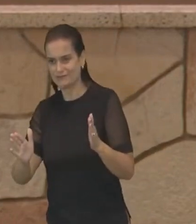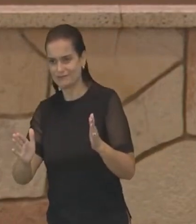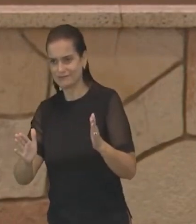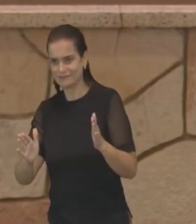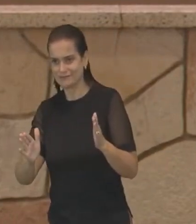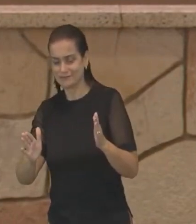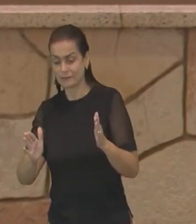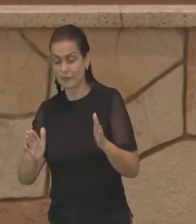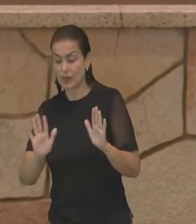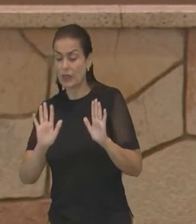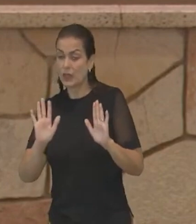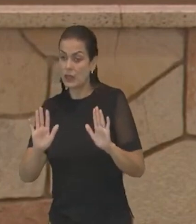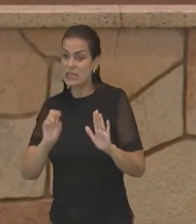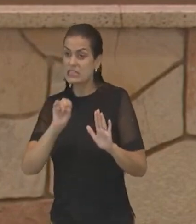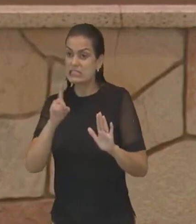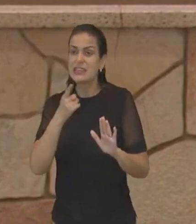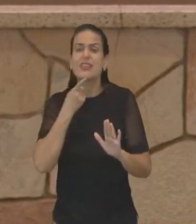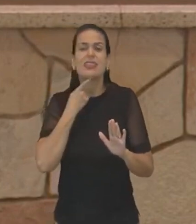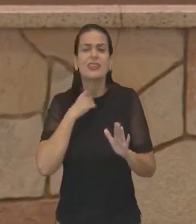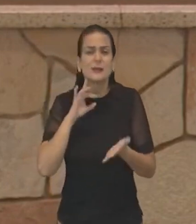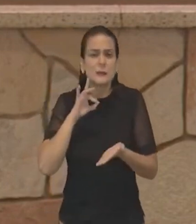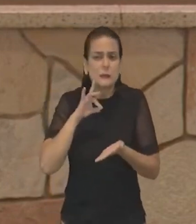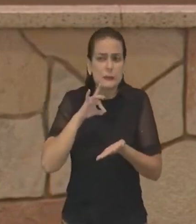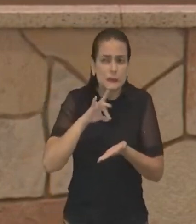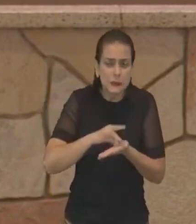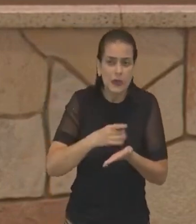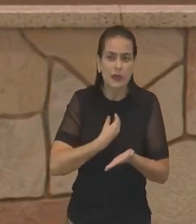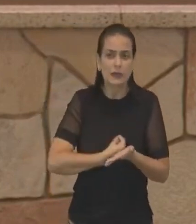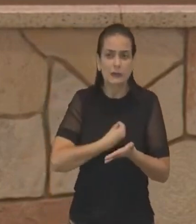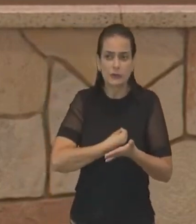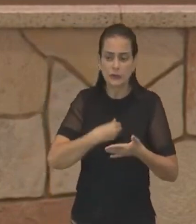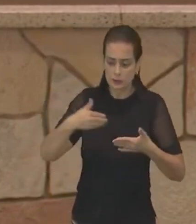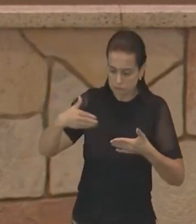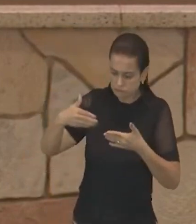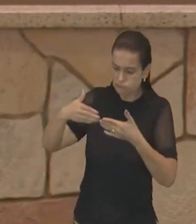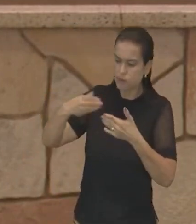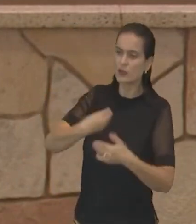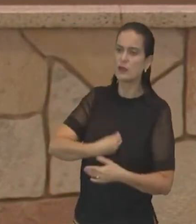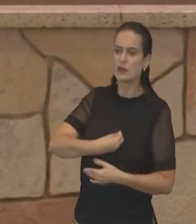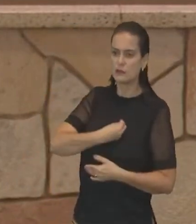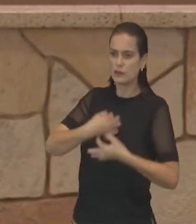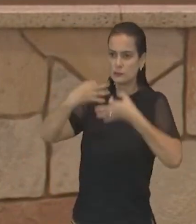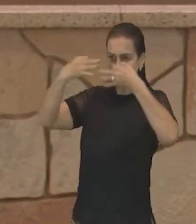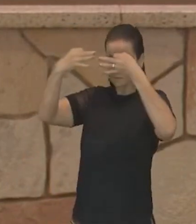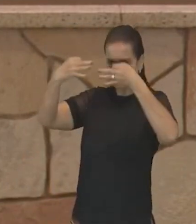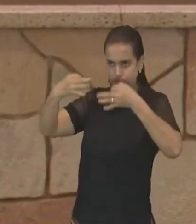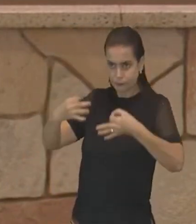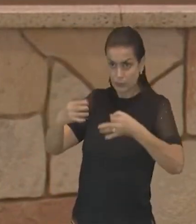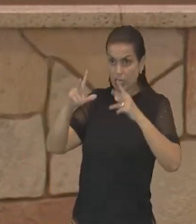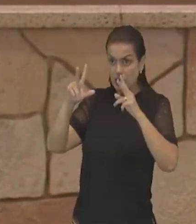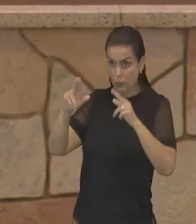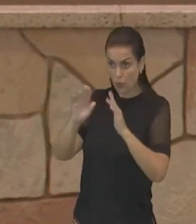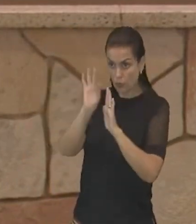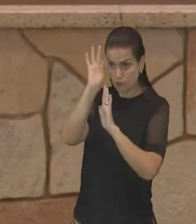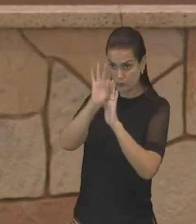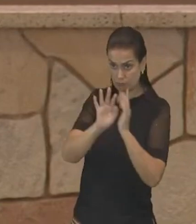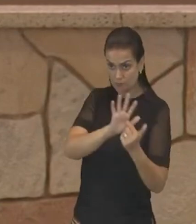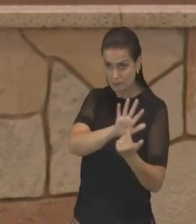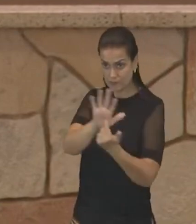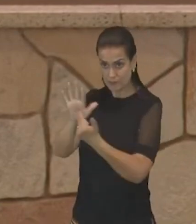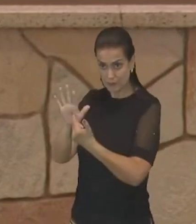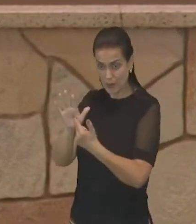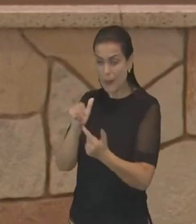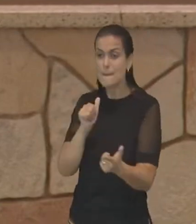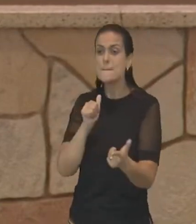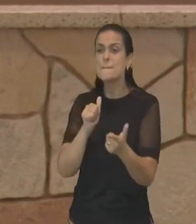Deus. Portanto, se você deseja viver de fato uma vida de santidade à luz do texto que nós vimos, em